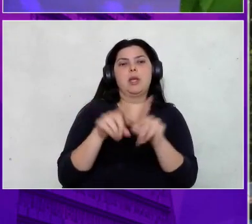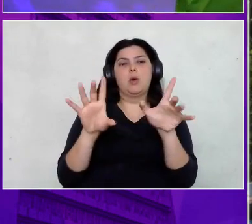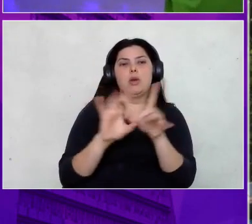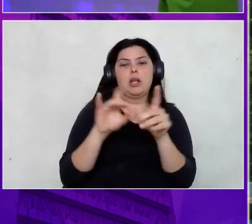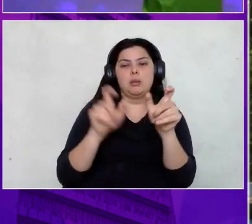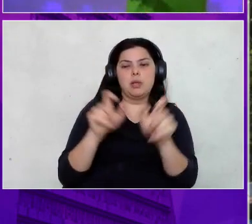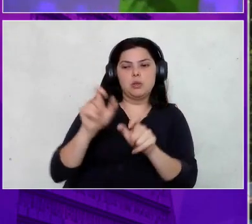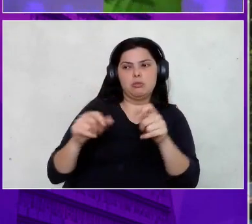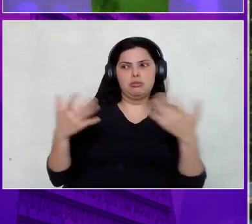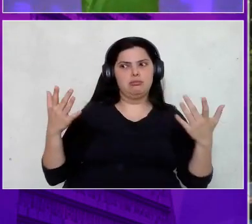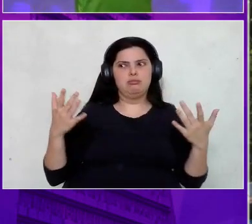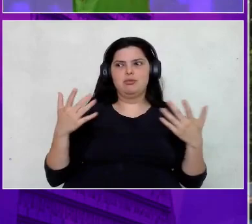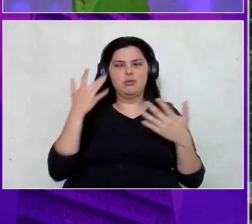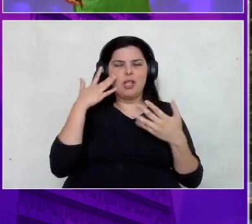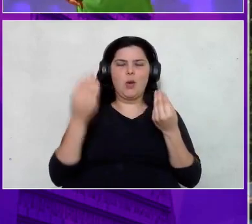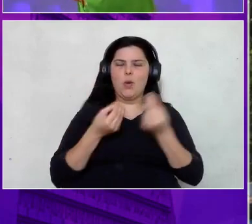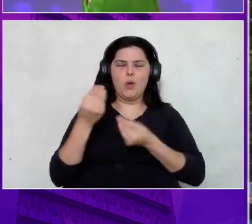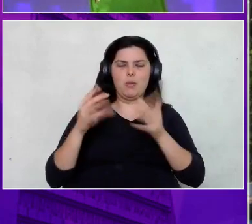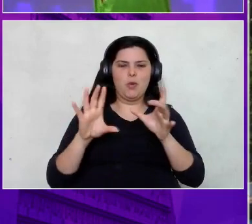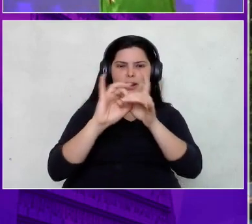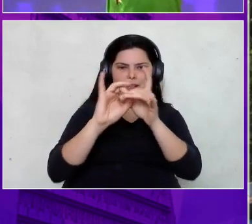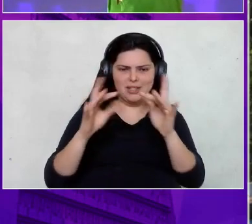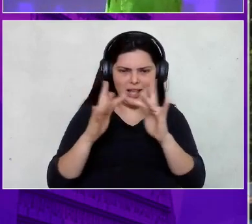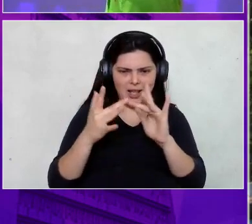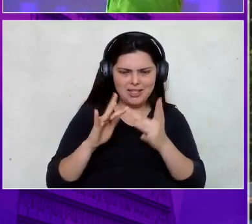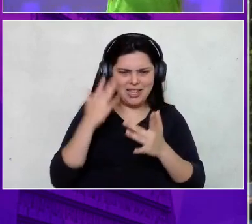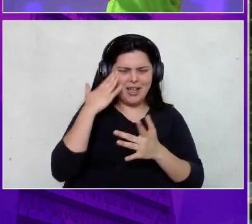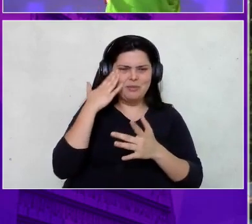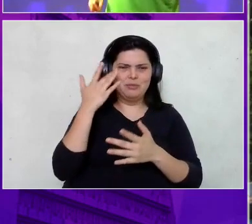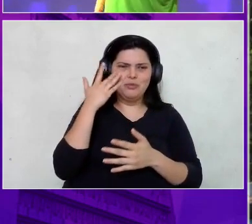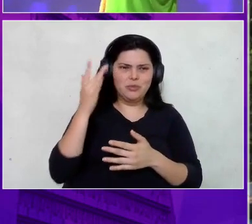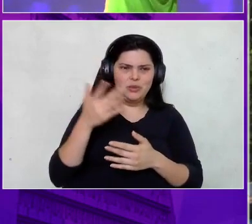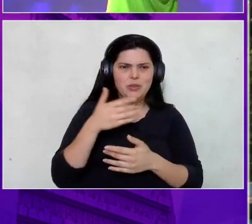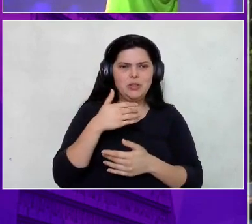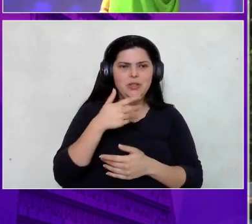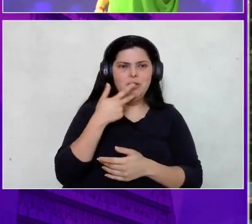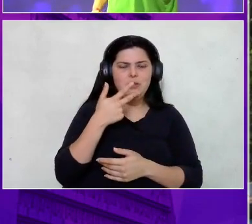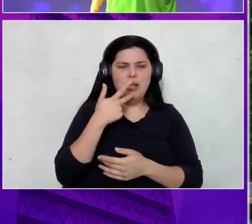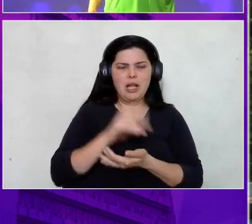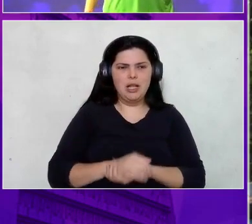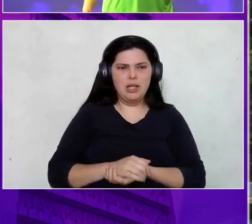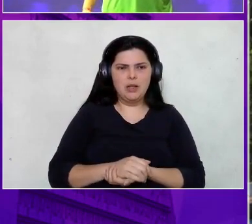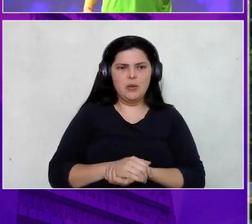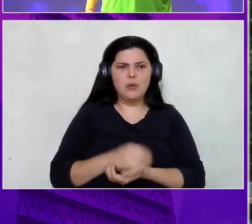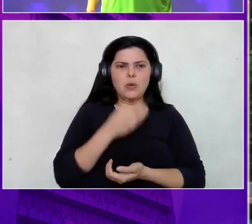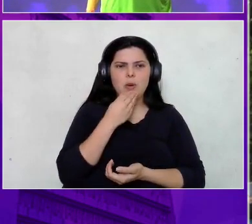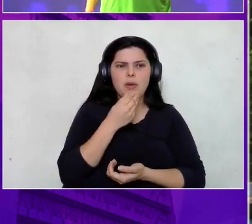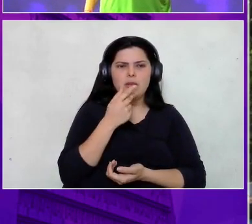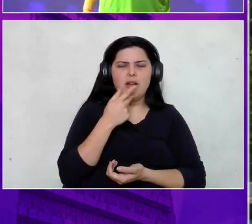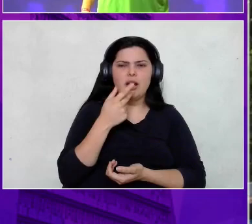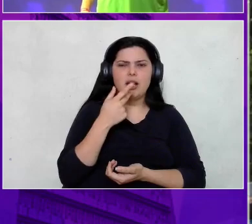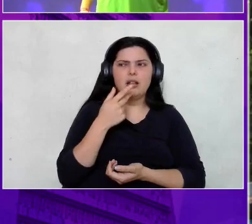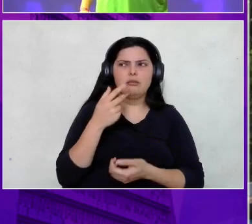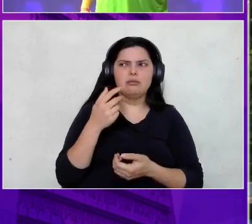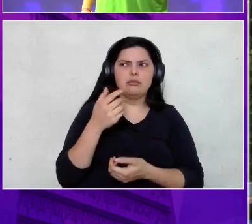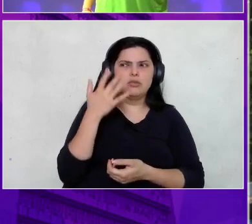nada, sabe? Aquele negócio do nada. Não sei se vocês conheceram quem que fala do nada? Vocês conhecem alguém que fala do nada no